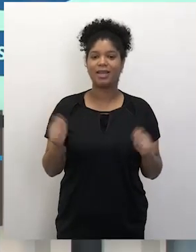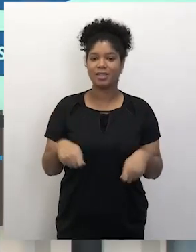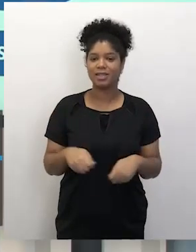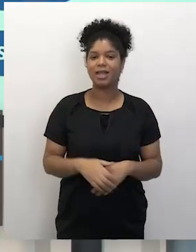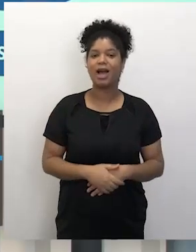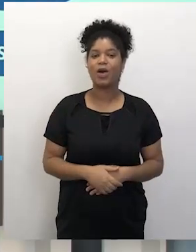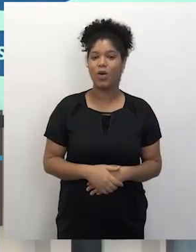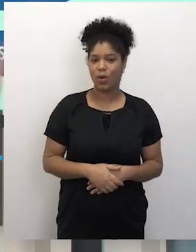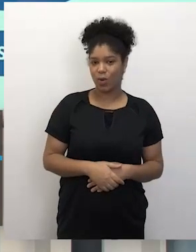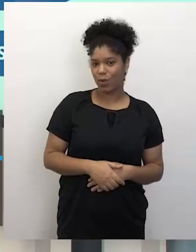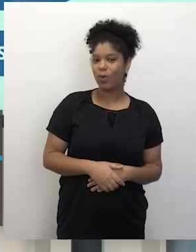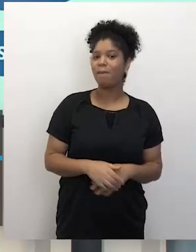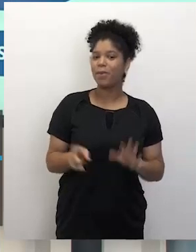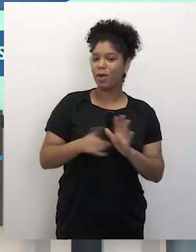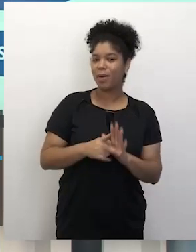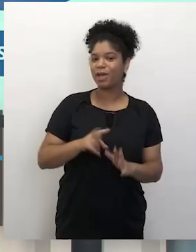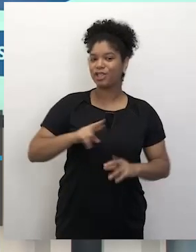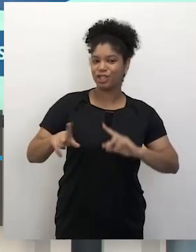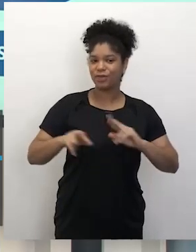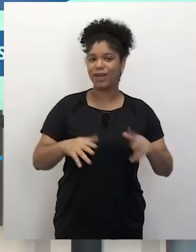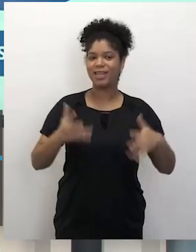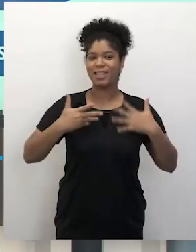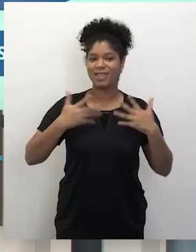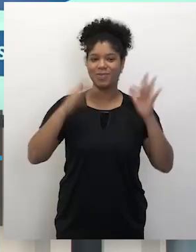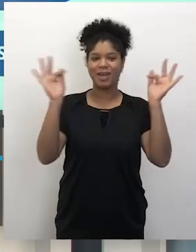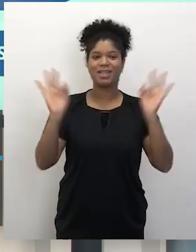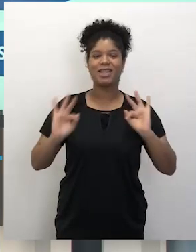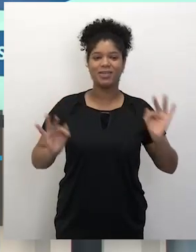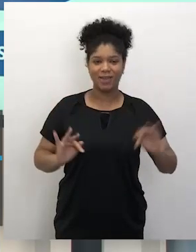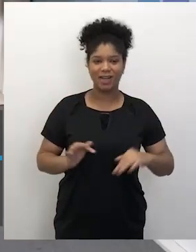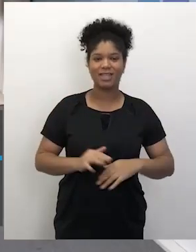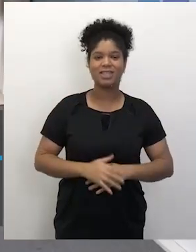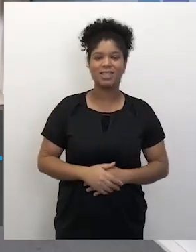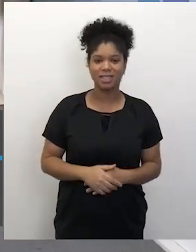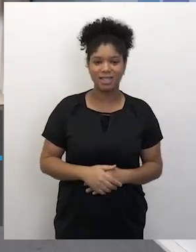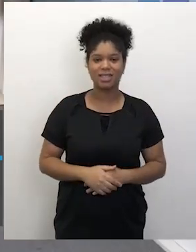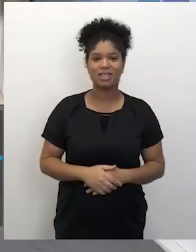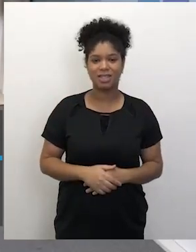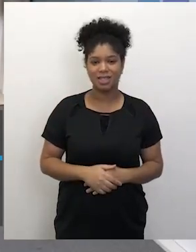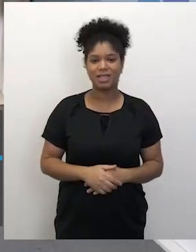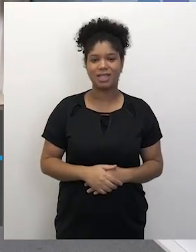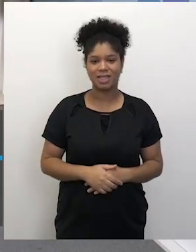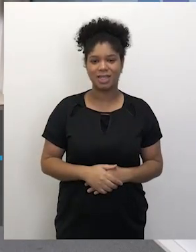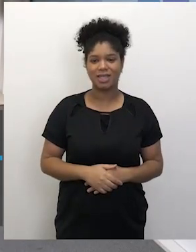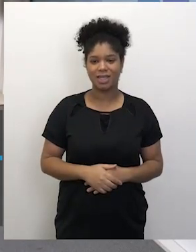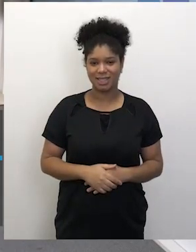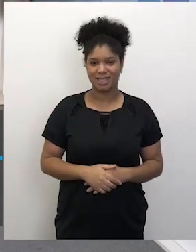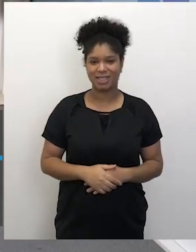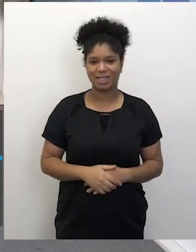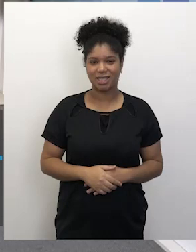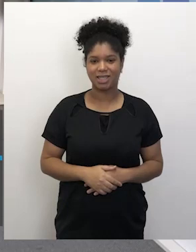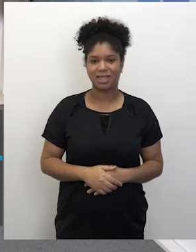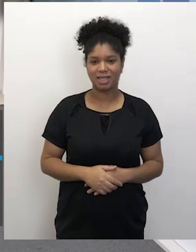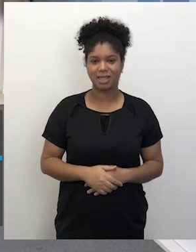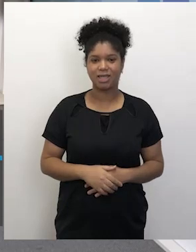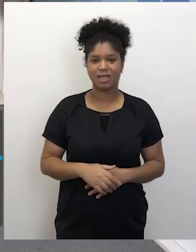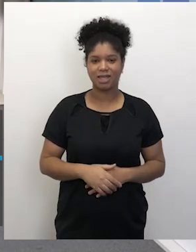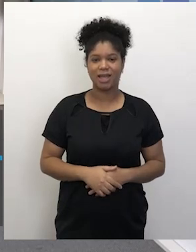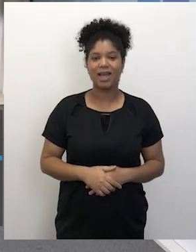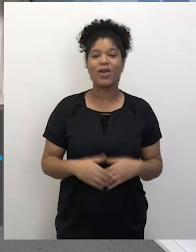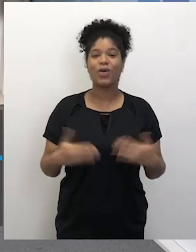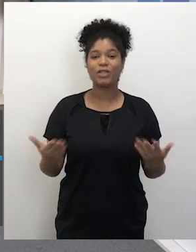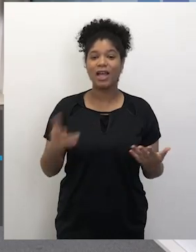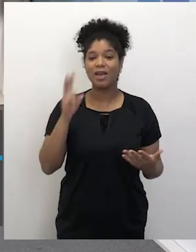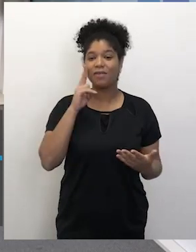estilizar aqui para uma aula diferente e feliz e contente. Diferente, feliz, contente. Então é isso. O que